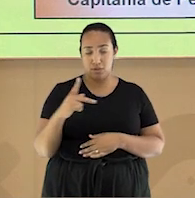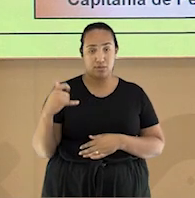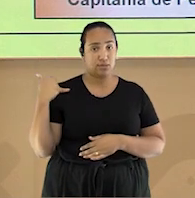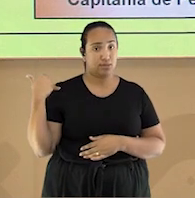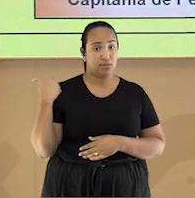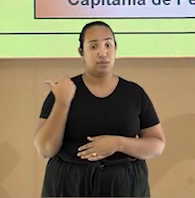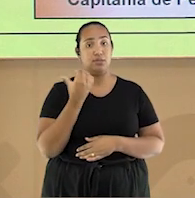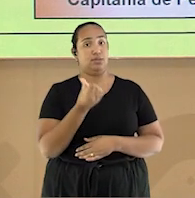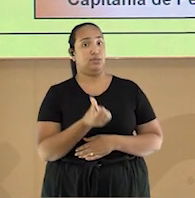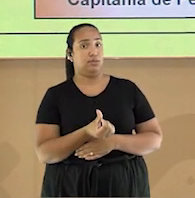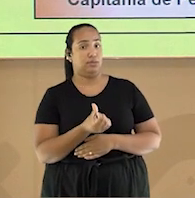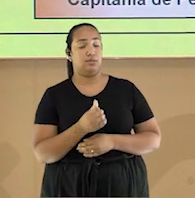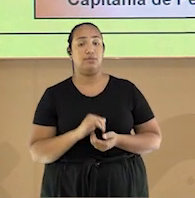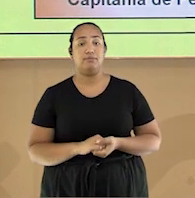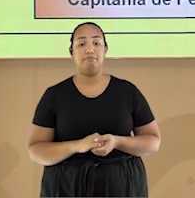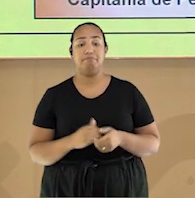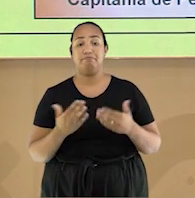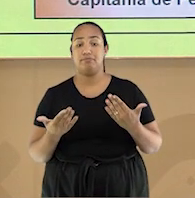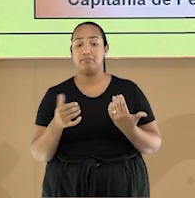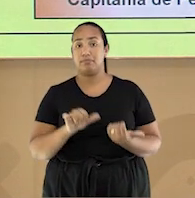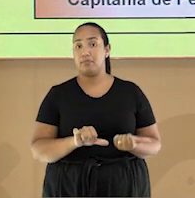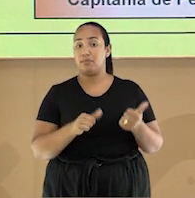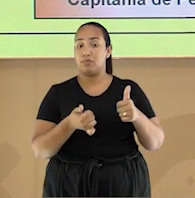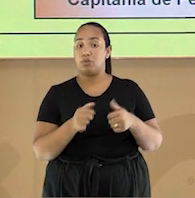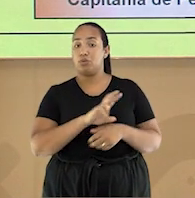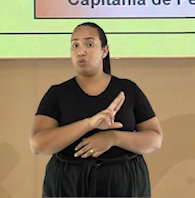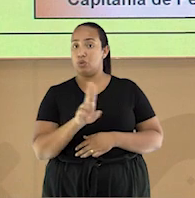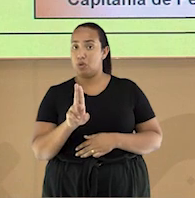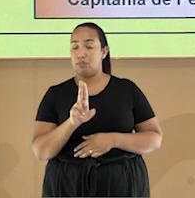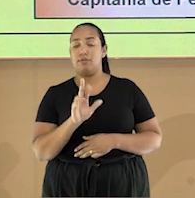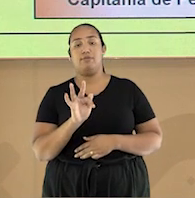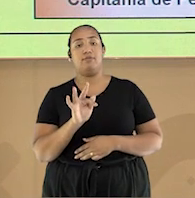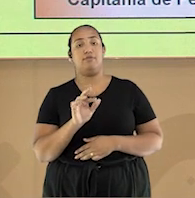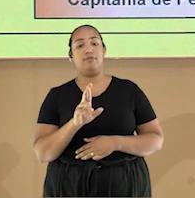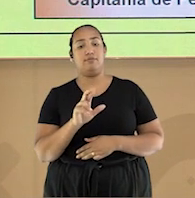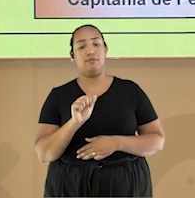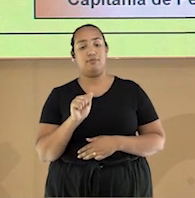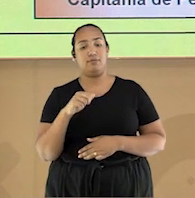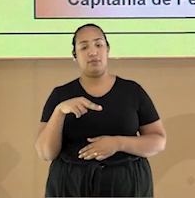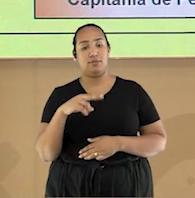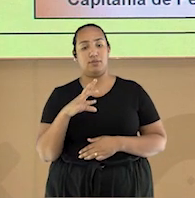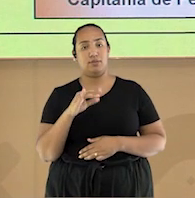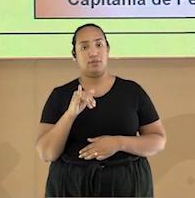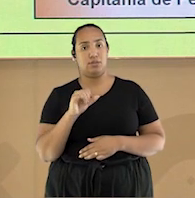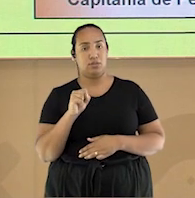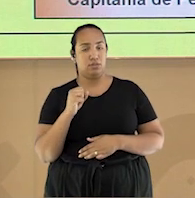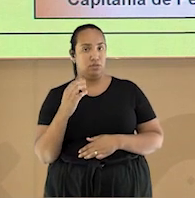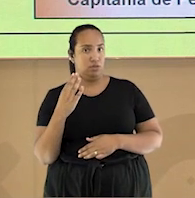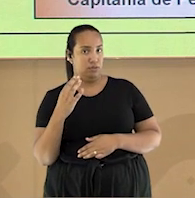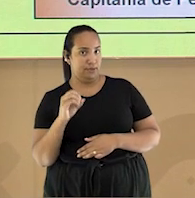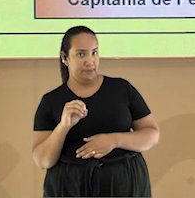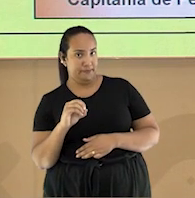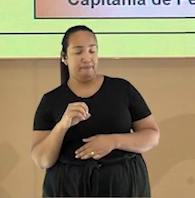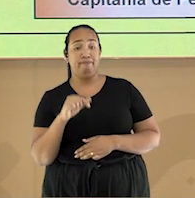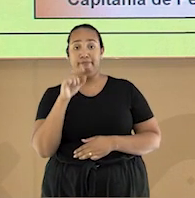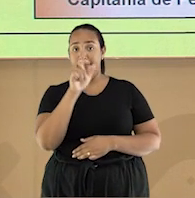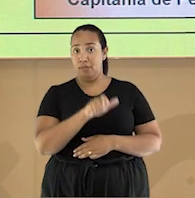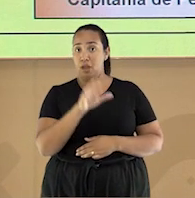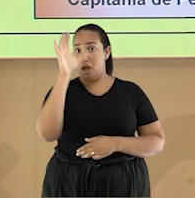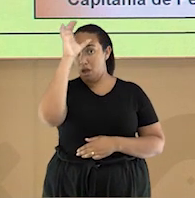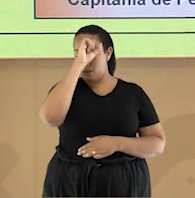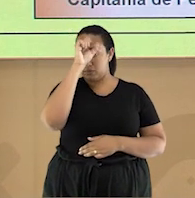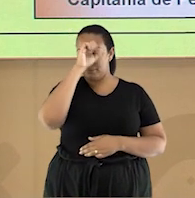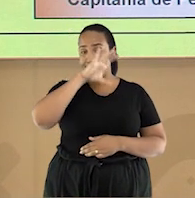cerca de 6 anos. Foi então batizado com o nome Francisco e recebeu educação esmerada. Aprendeu português e